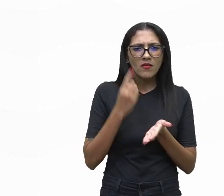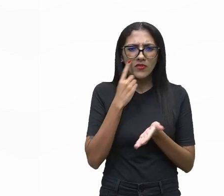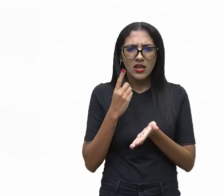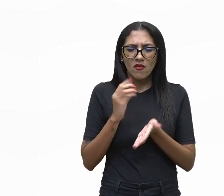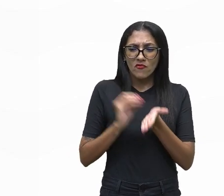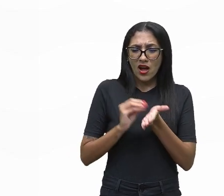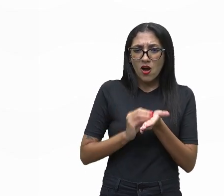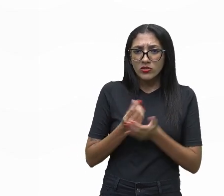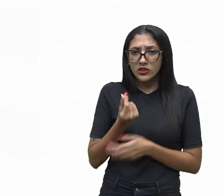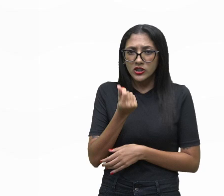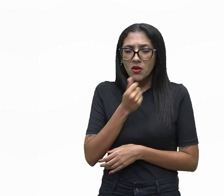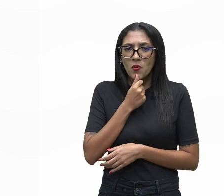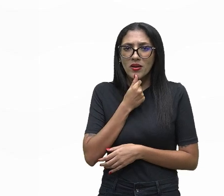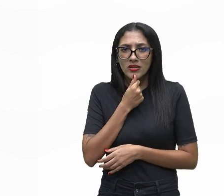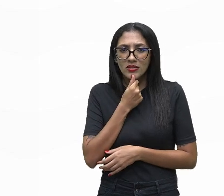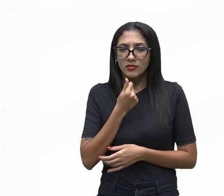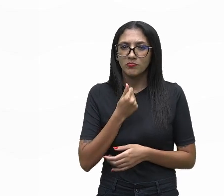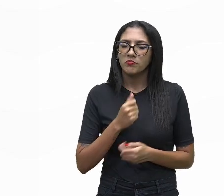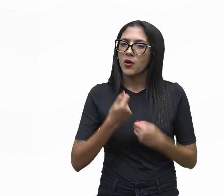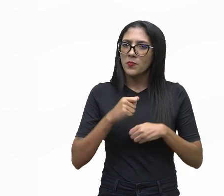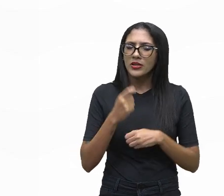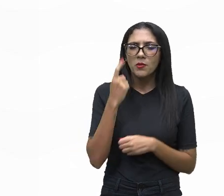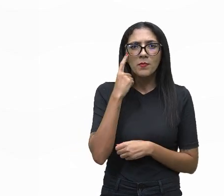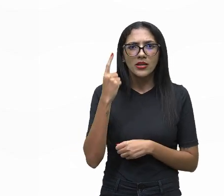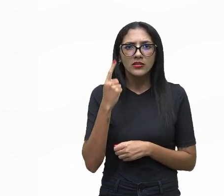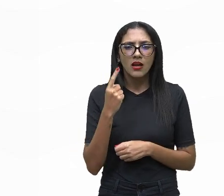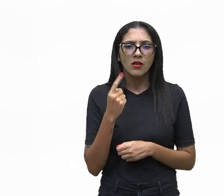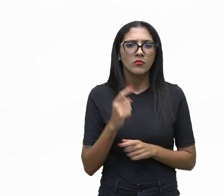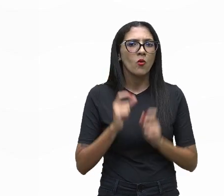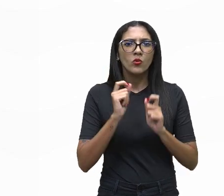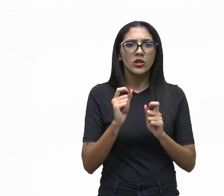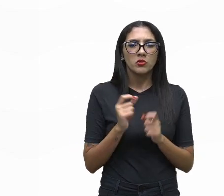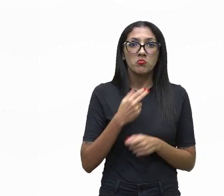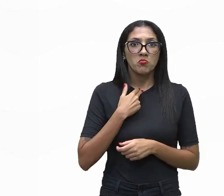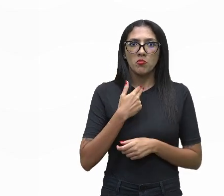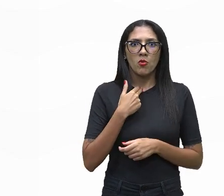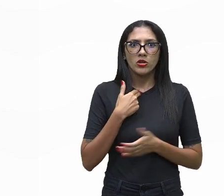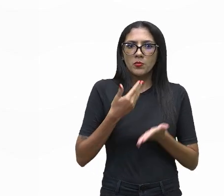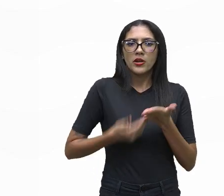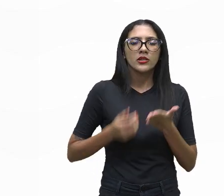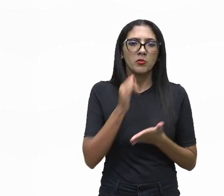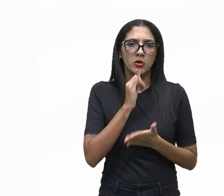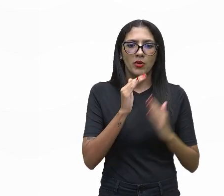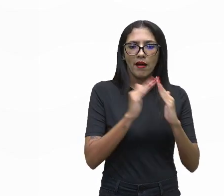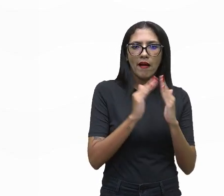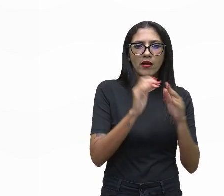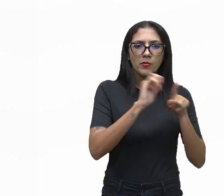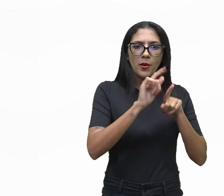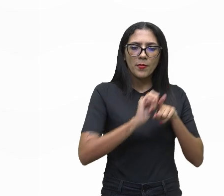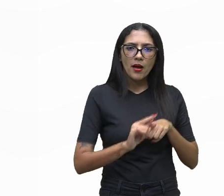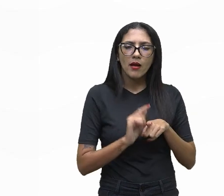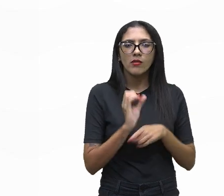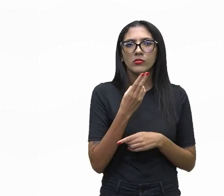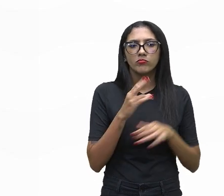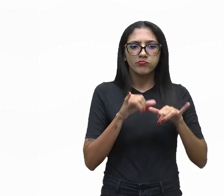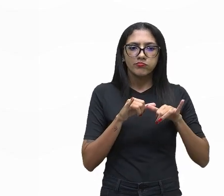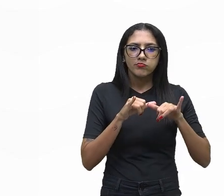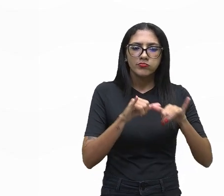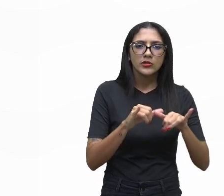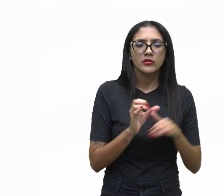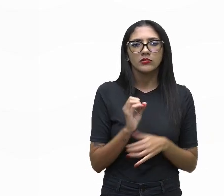alguma despesa, você tem que priorizar aquilo que não pode esperar, como o aluguel, a alimentação, as